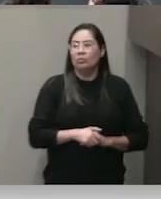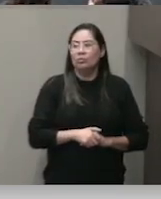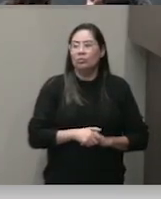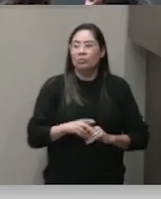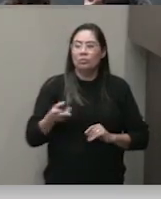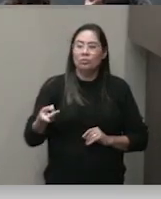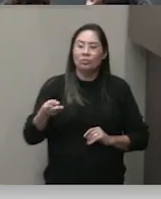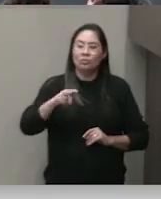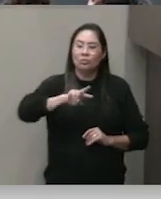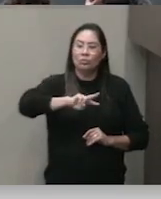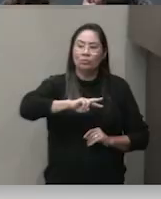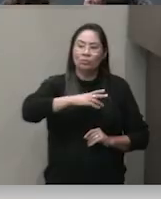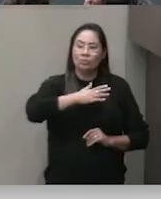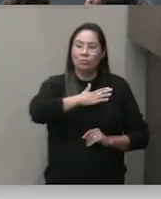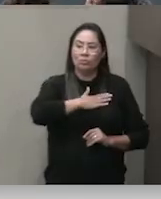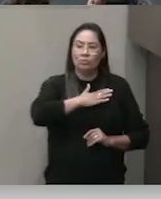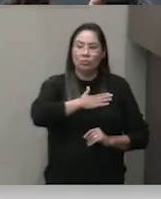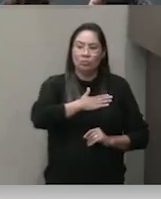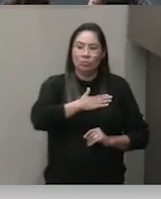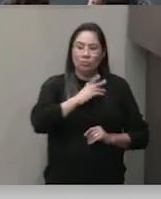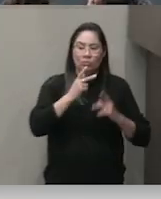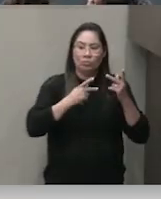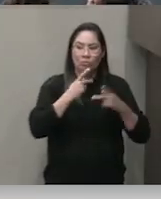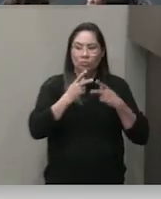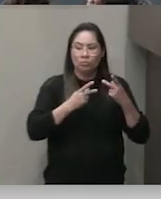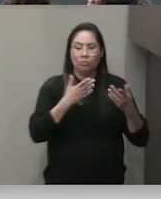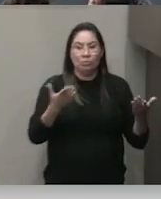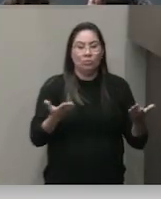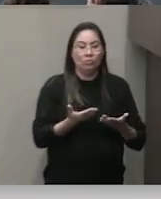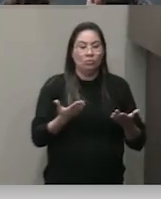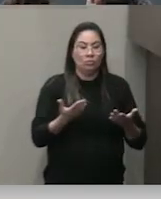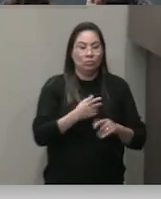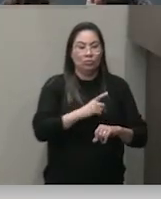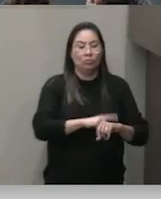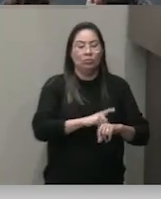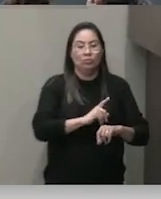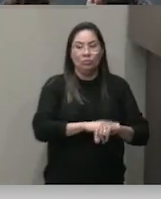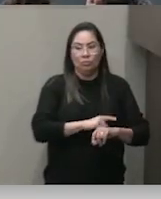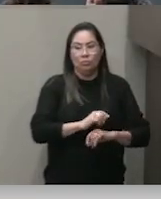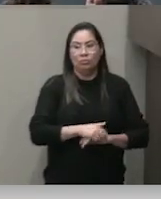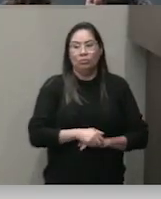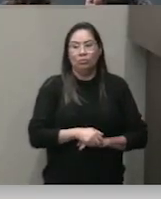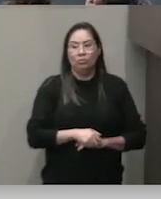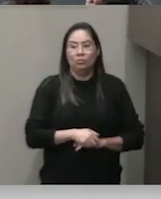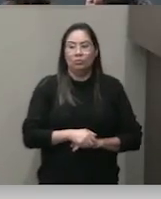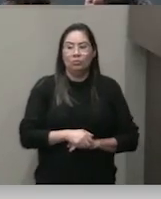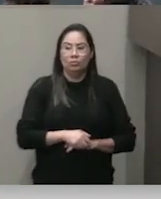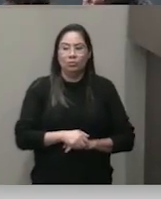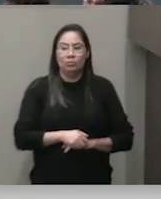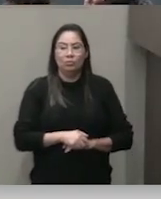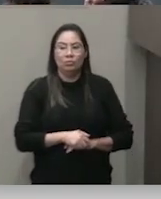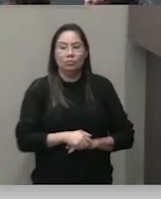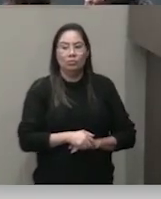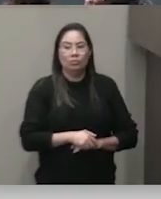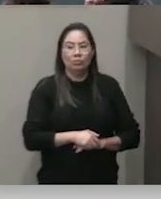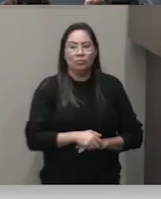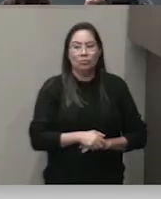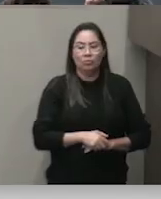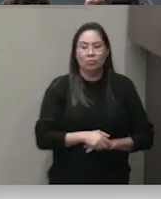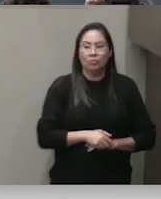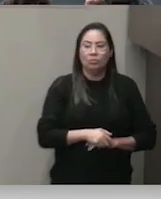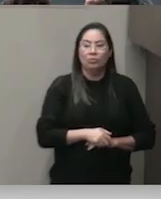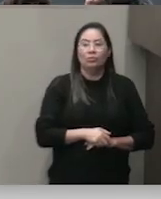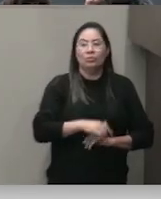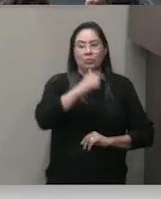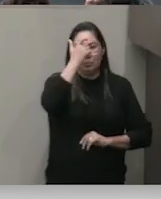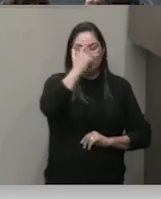permuta com este nobre colega vereadores que vos fala. Então, hoje, o momento do grande expediente é deste nobre colega, qual